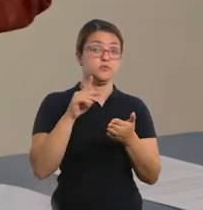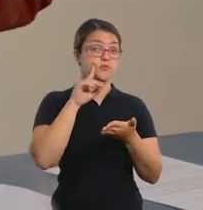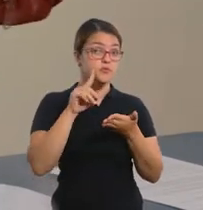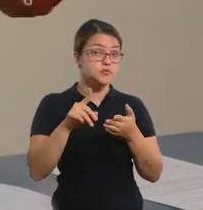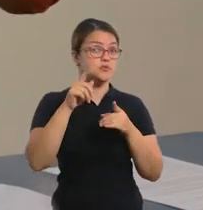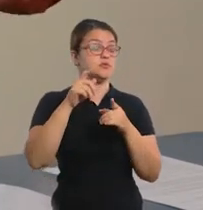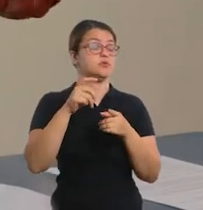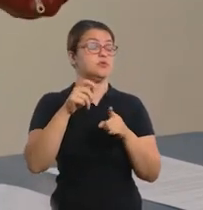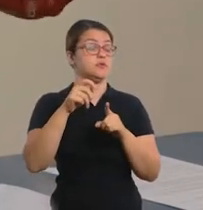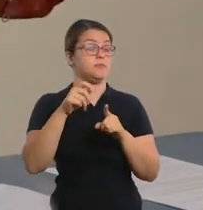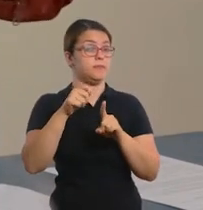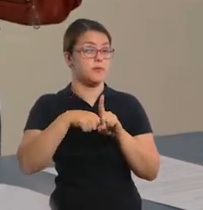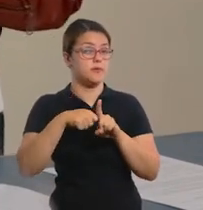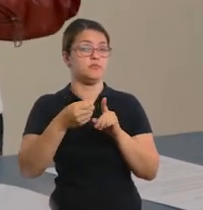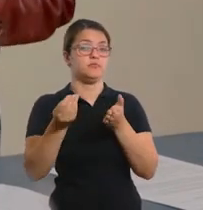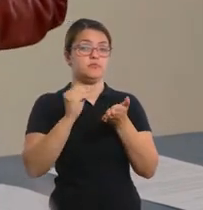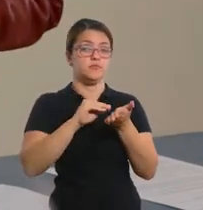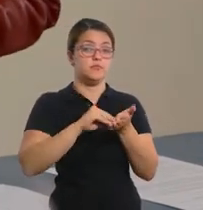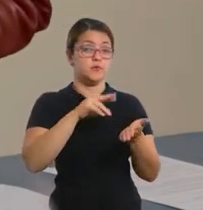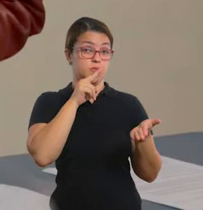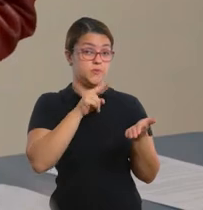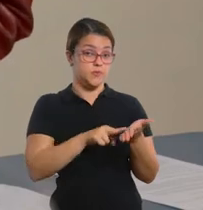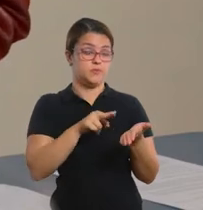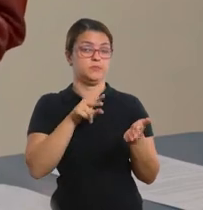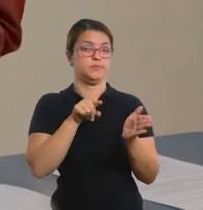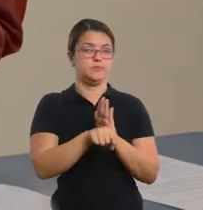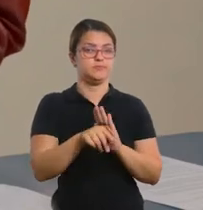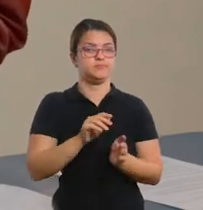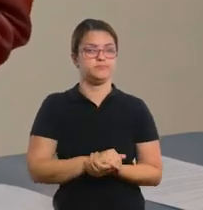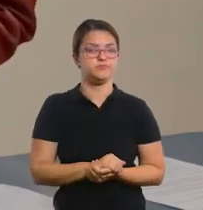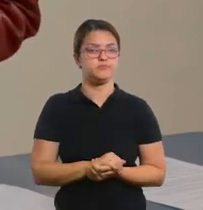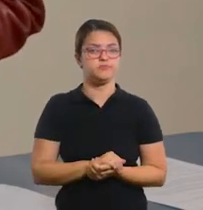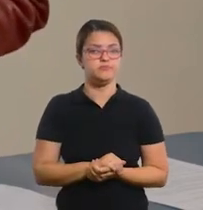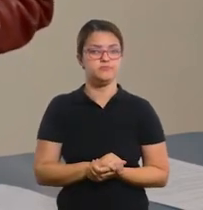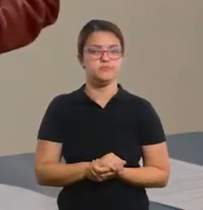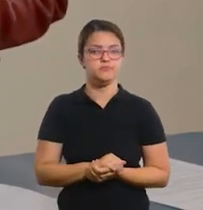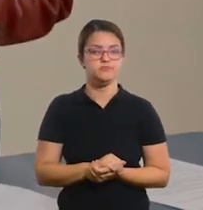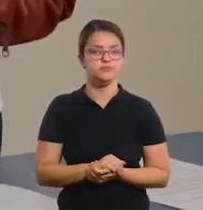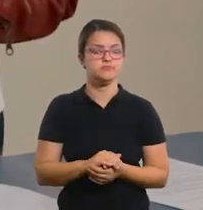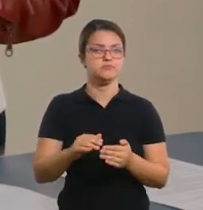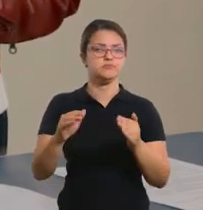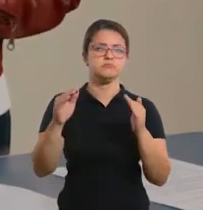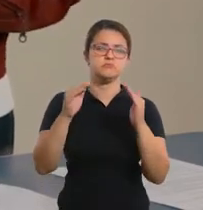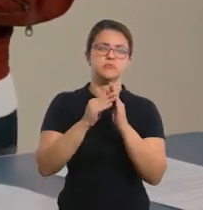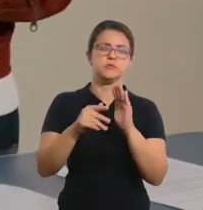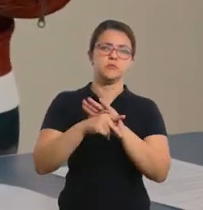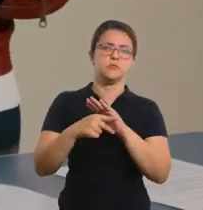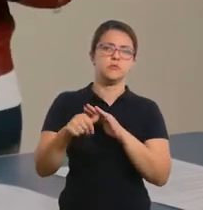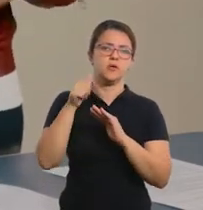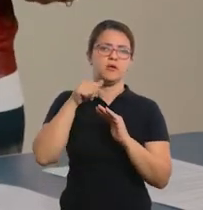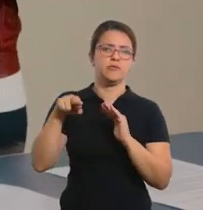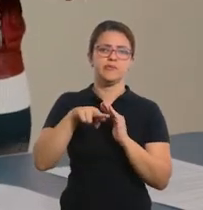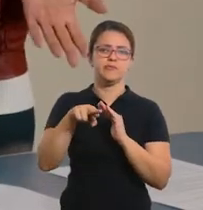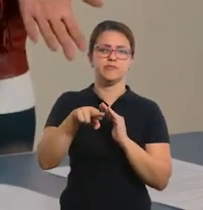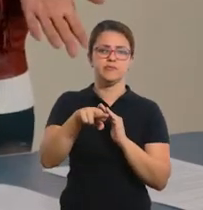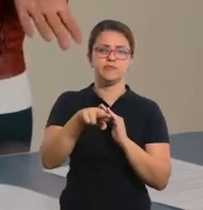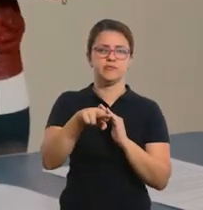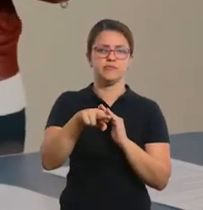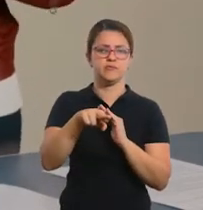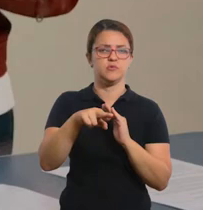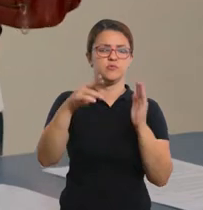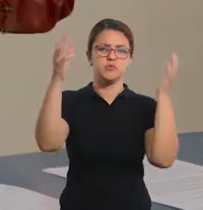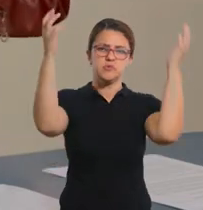data, tá? E responda. Primeira questão. A casa de Dona Rata molha toda quando chove. Na casa dela não